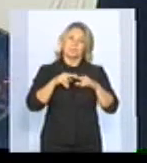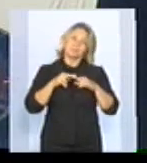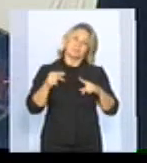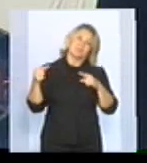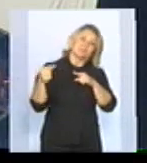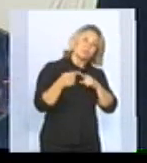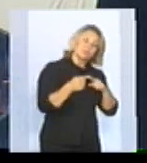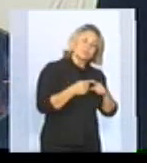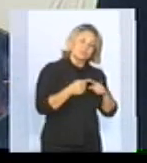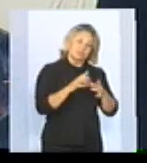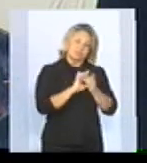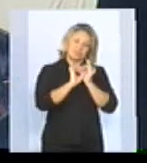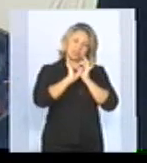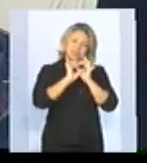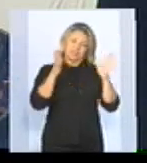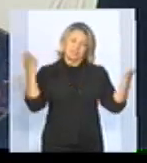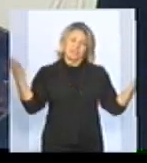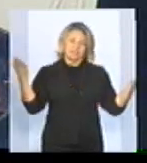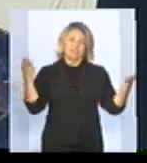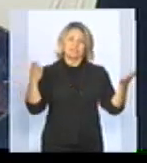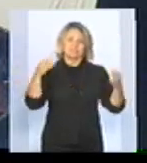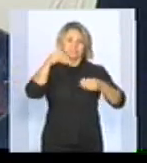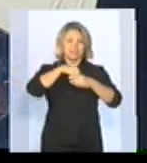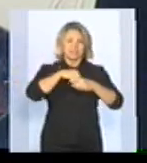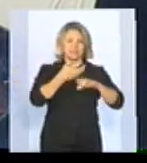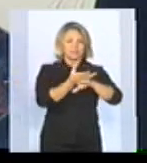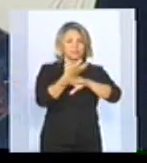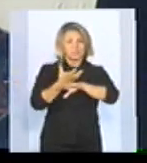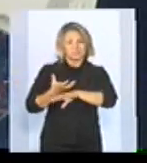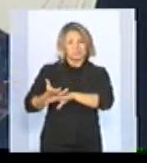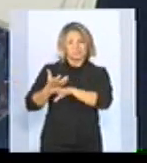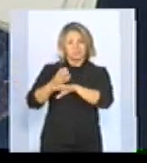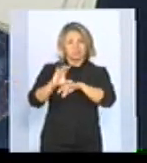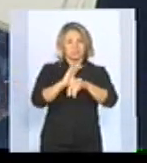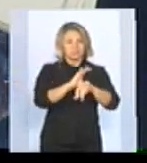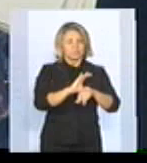consonância a proteção à livre iniciativa, entendida nesse contexto constitucional.